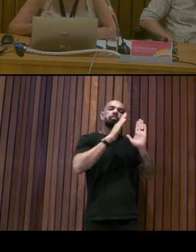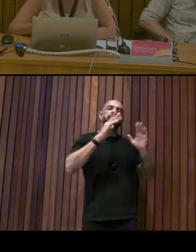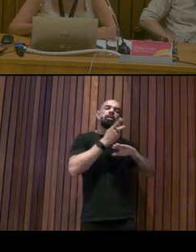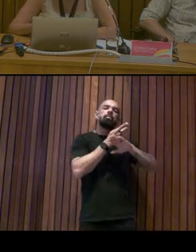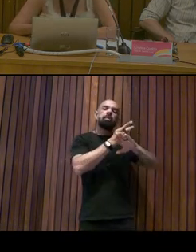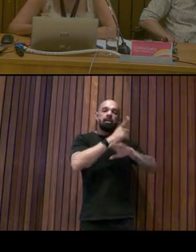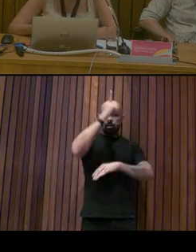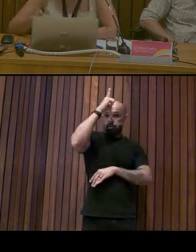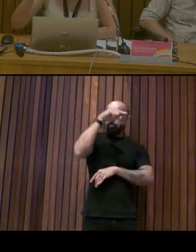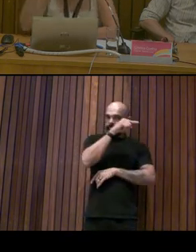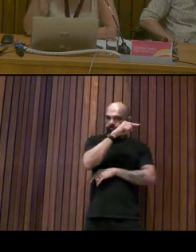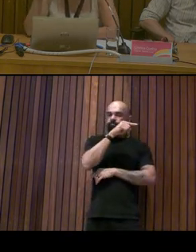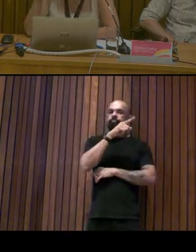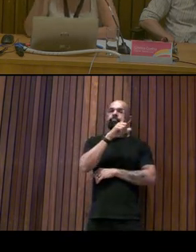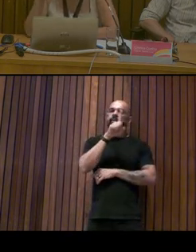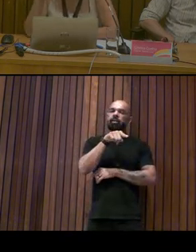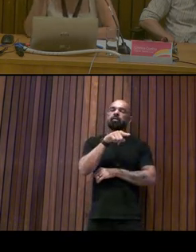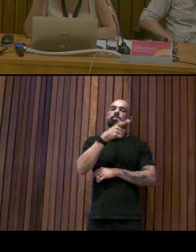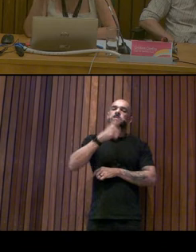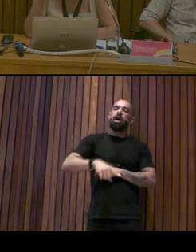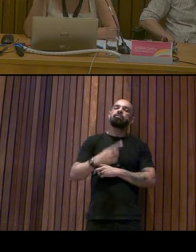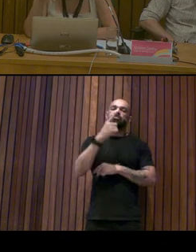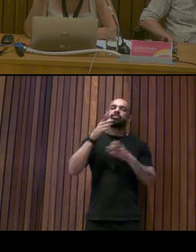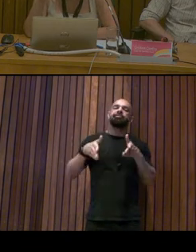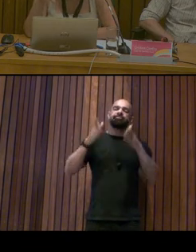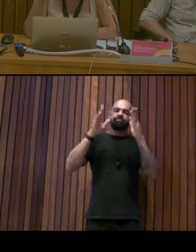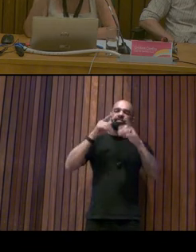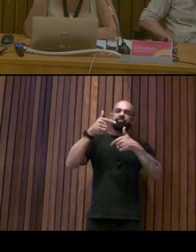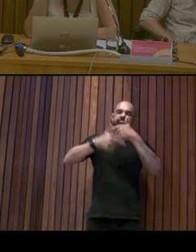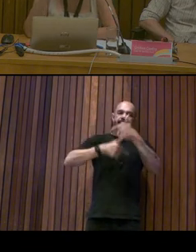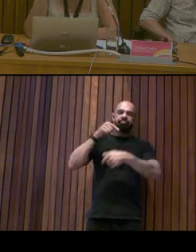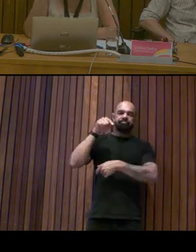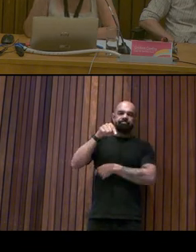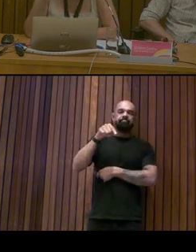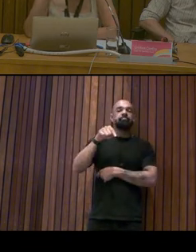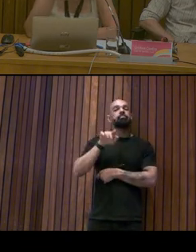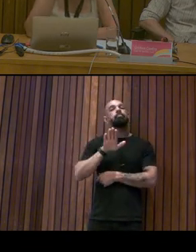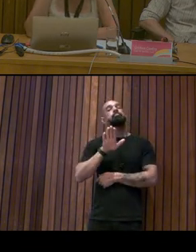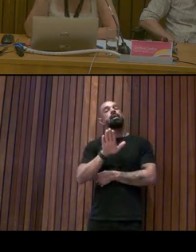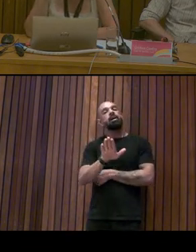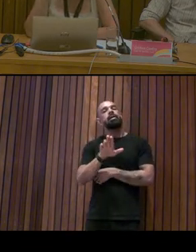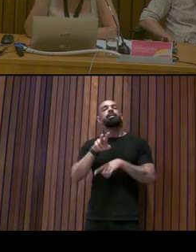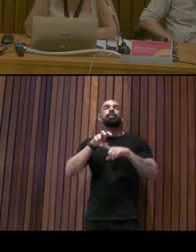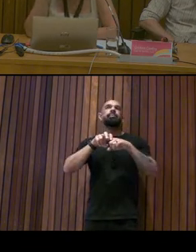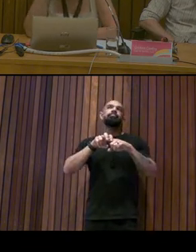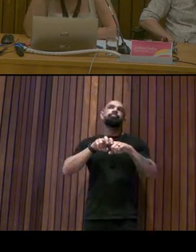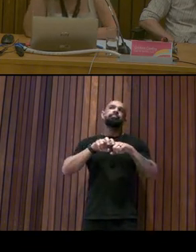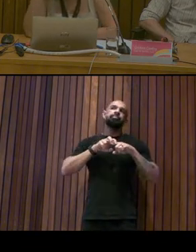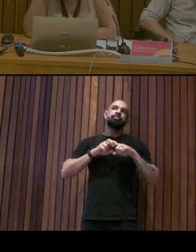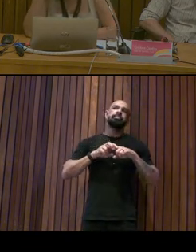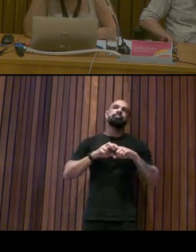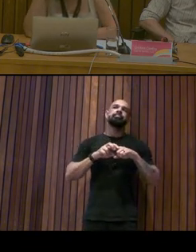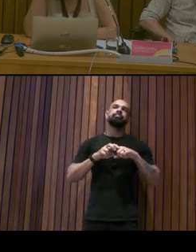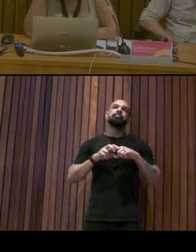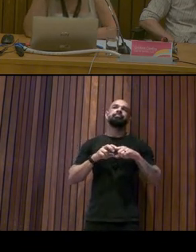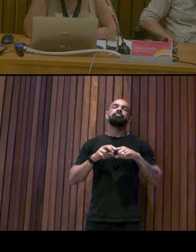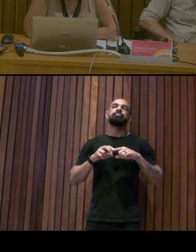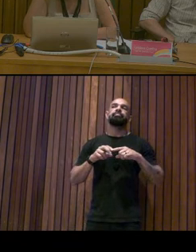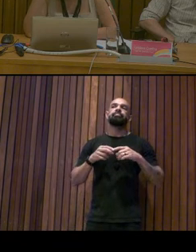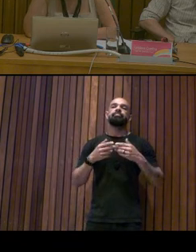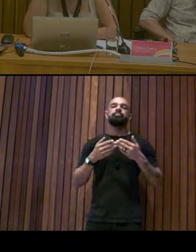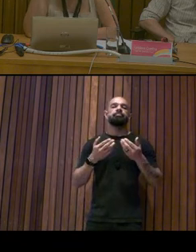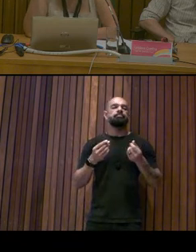do Alemão, que seria mais um edifício que a gente trabalharia. Mas, por questões aí, mais